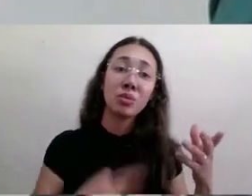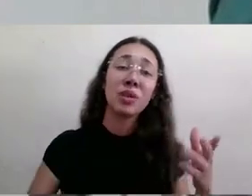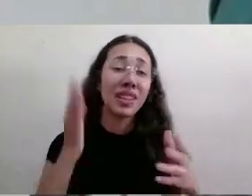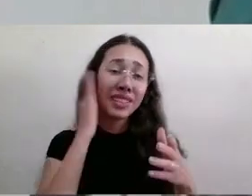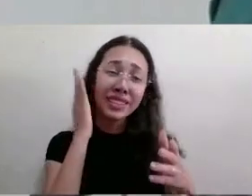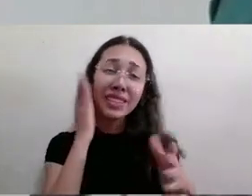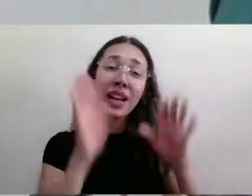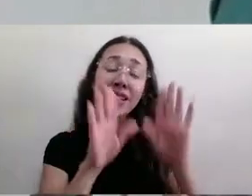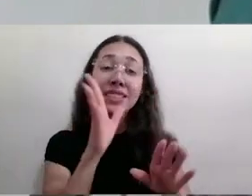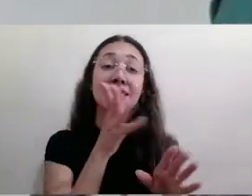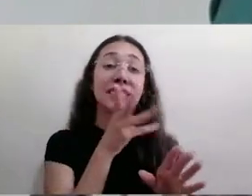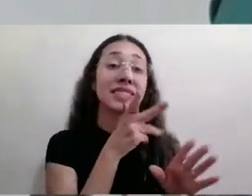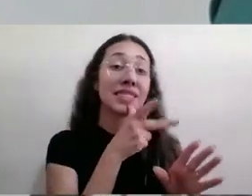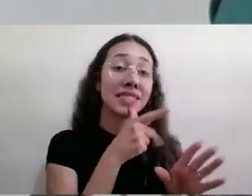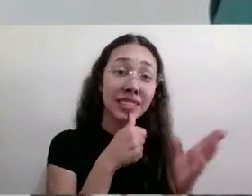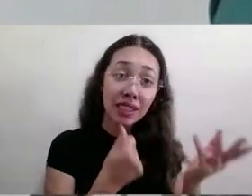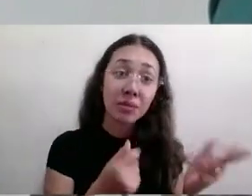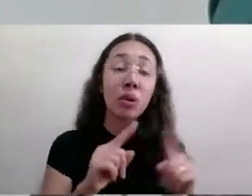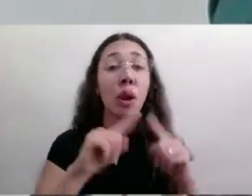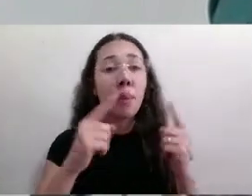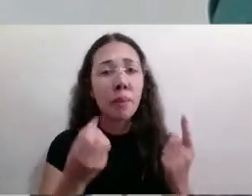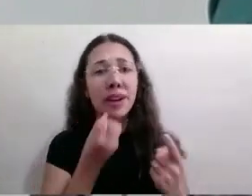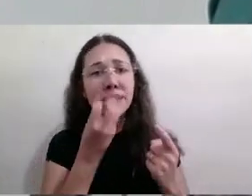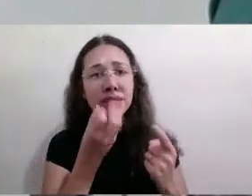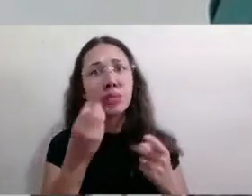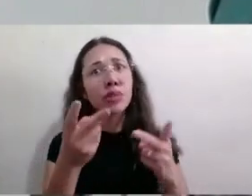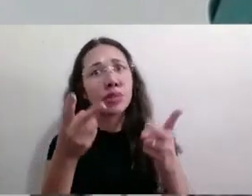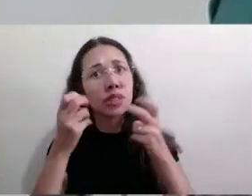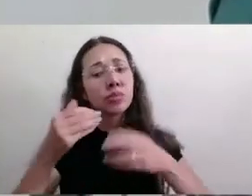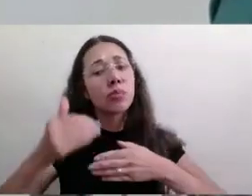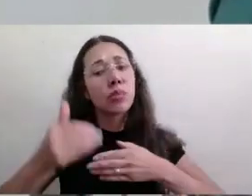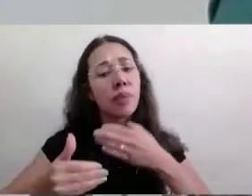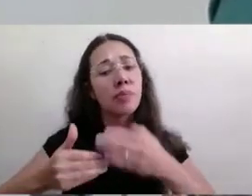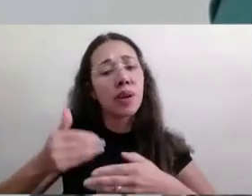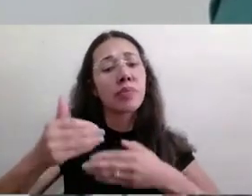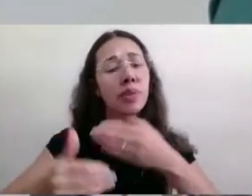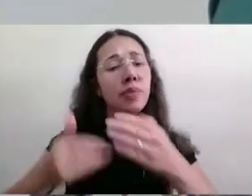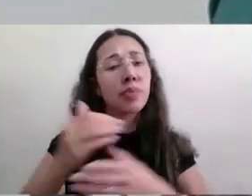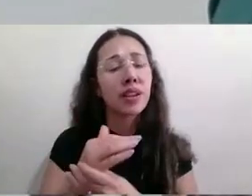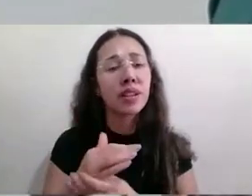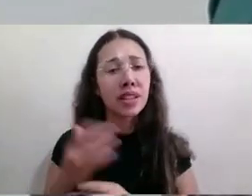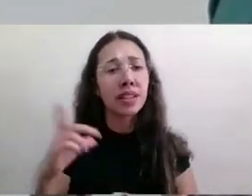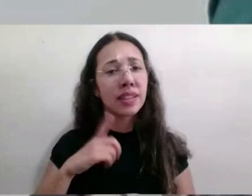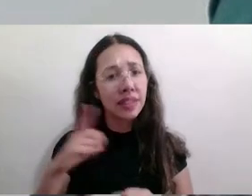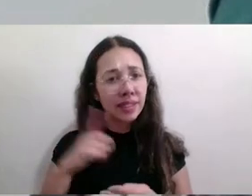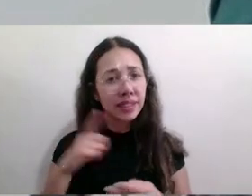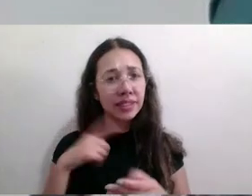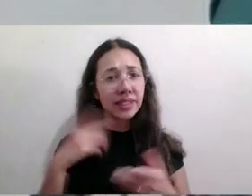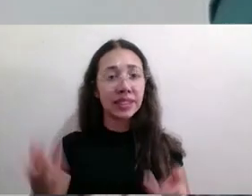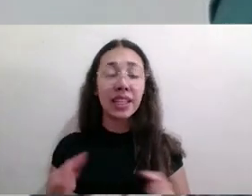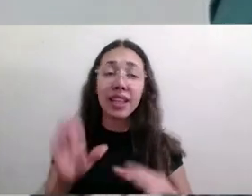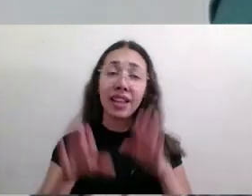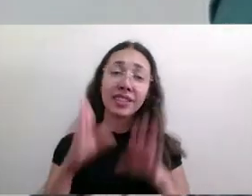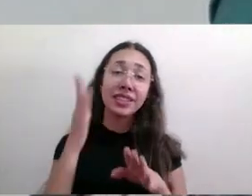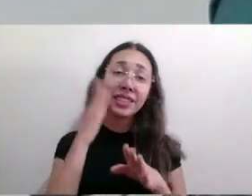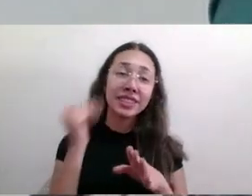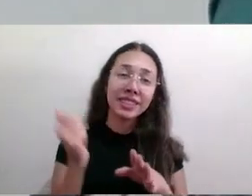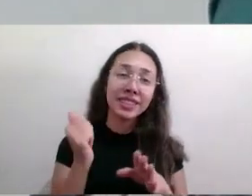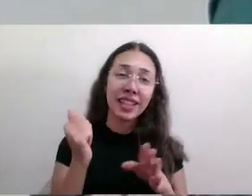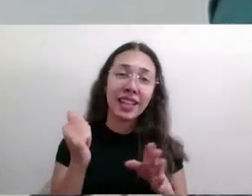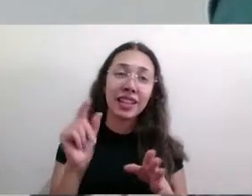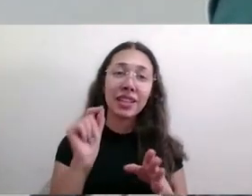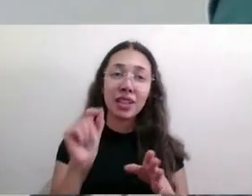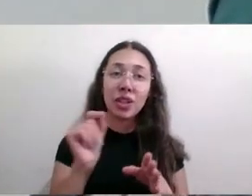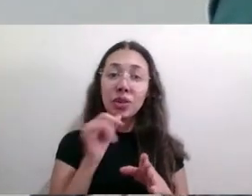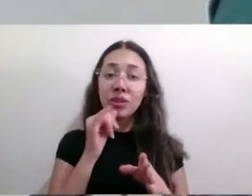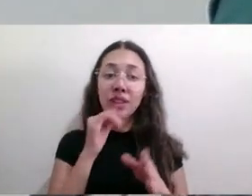muito legal, muito, muito bacana a gente perceber que a gente está conseguindo acompanhar, mesmo que seja em um ponto tão